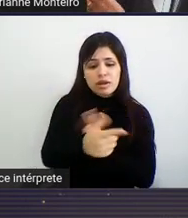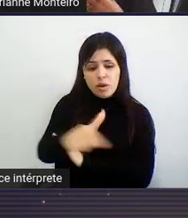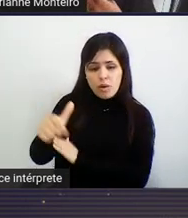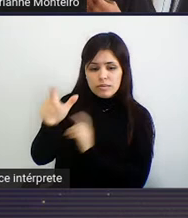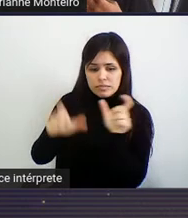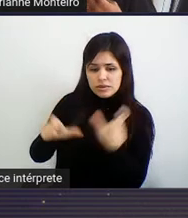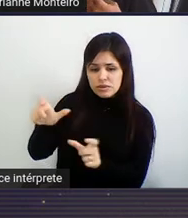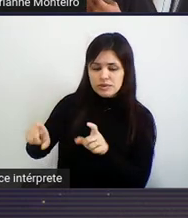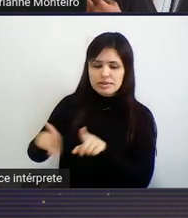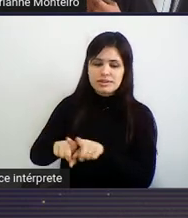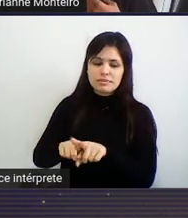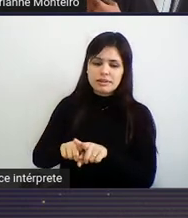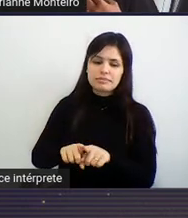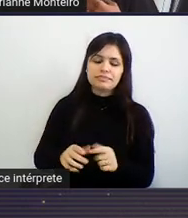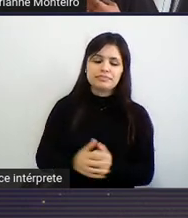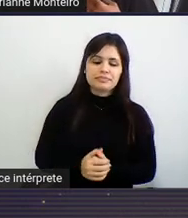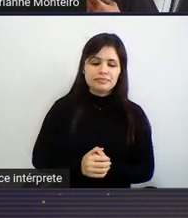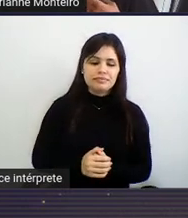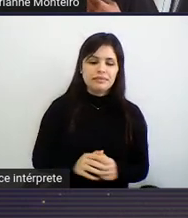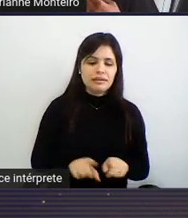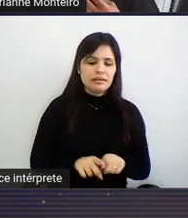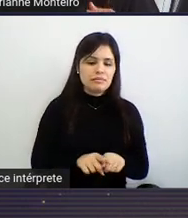exemplo de algumas comunidades aqui.